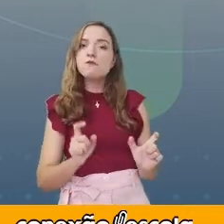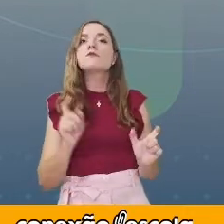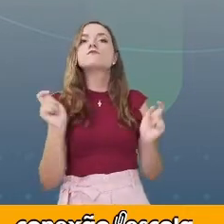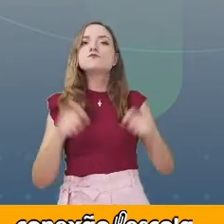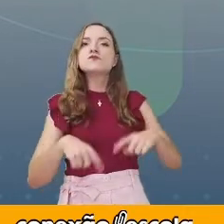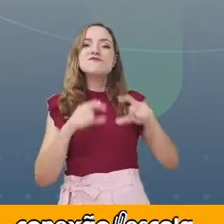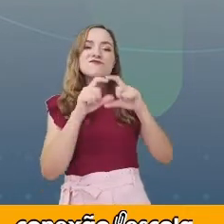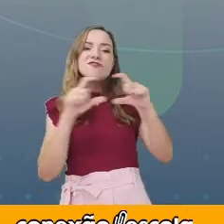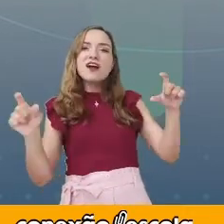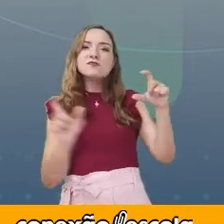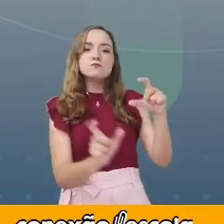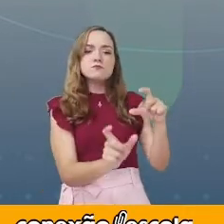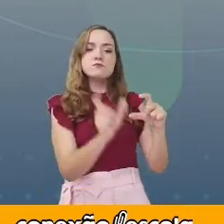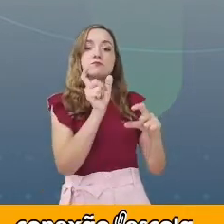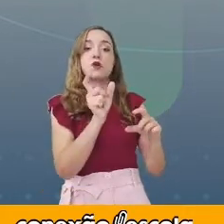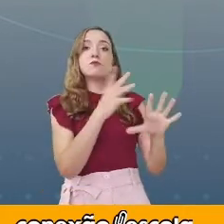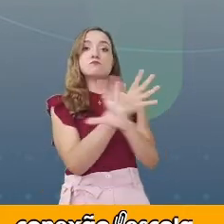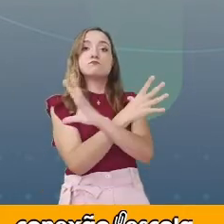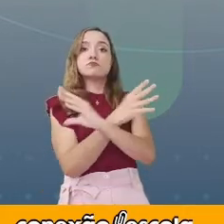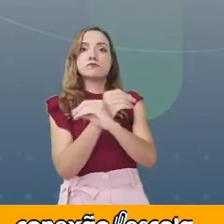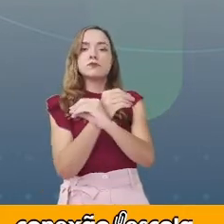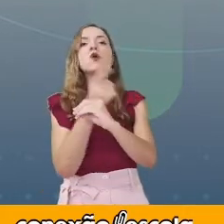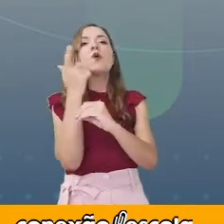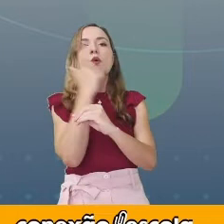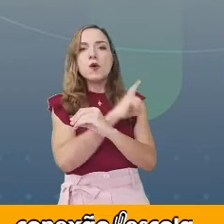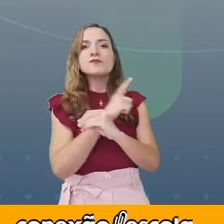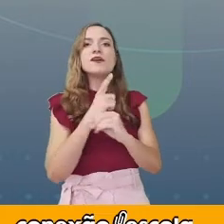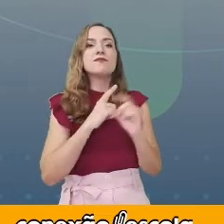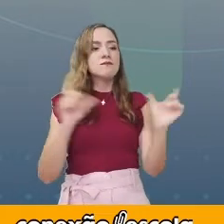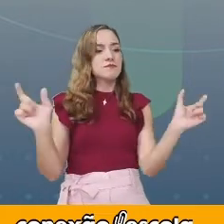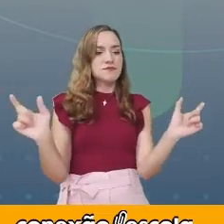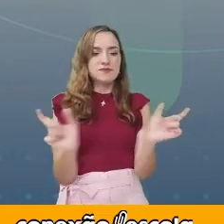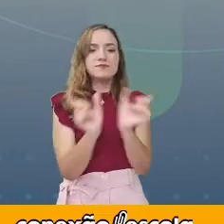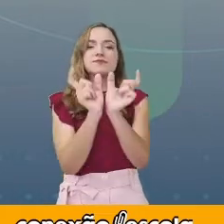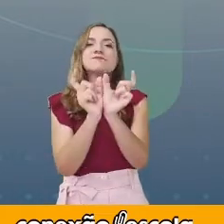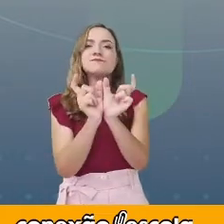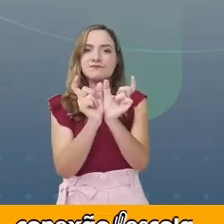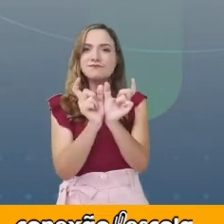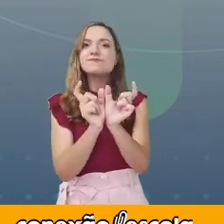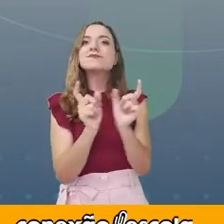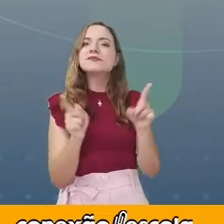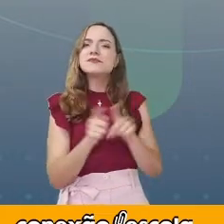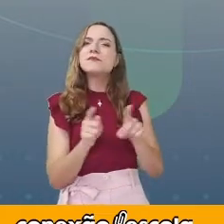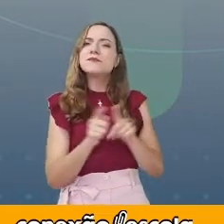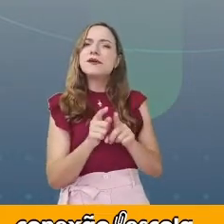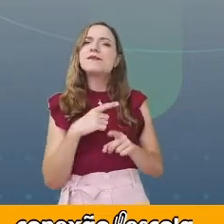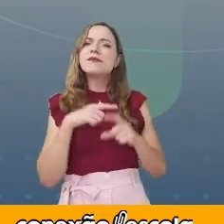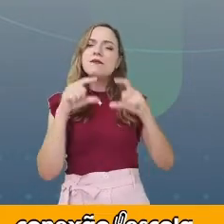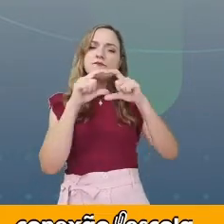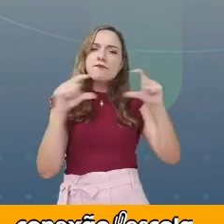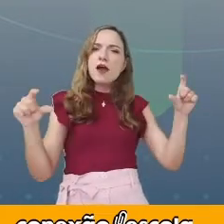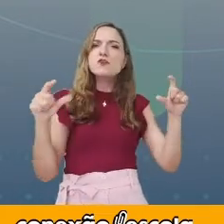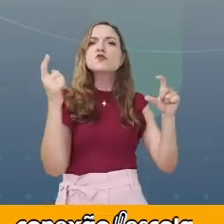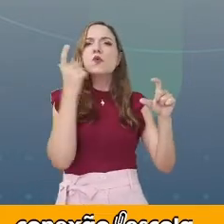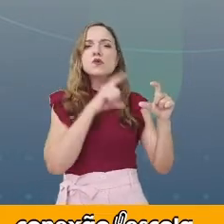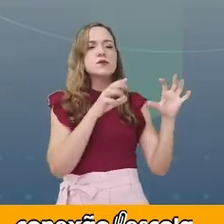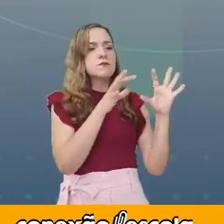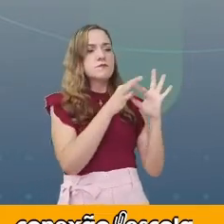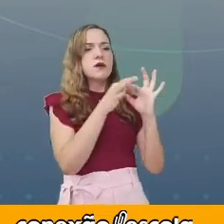na oração, fazendo com que elas se articulem e até mesmo os termos dentro de uma oração possam